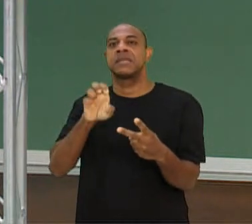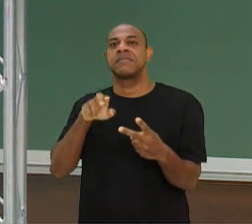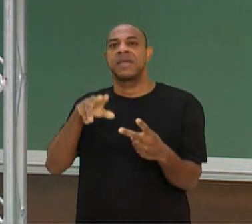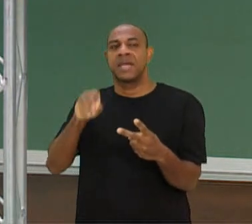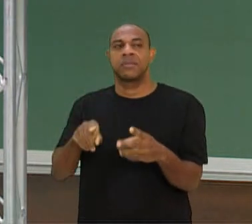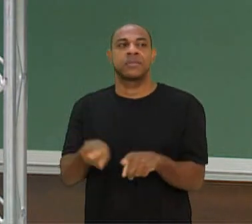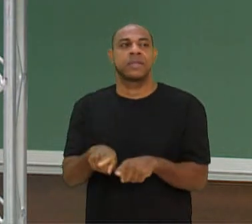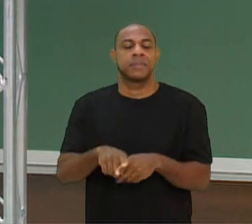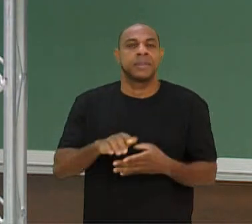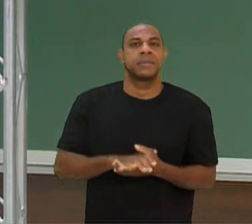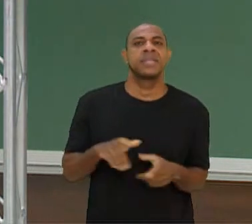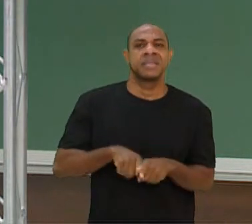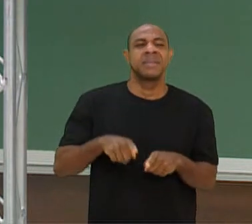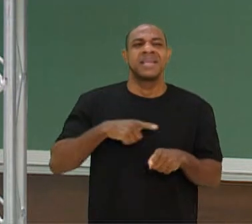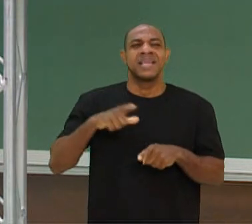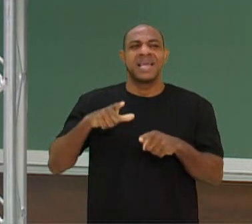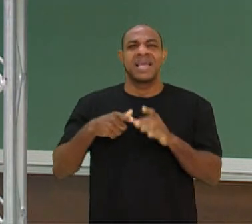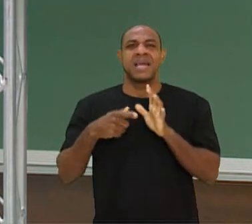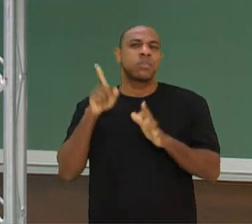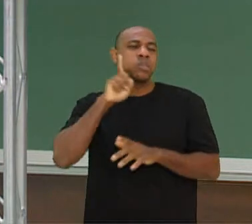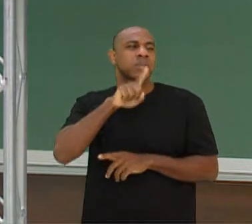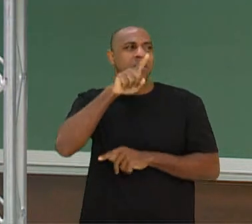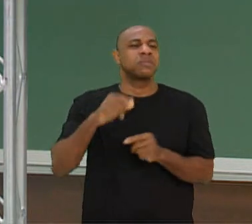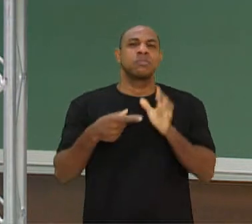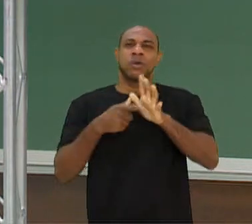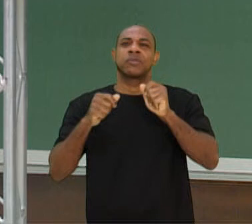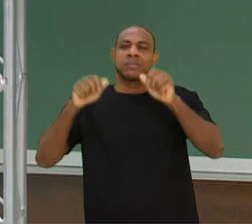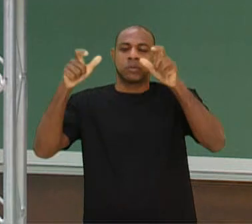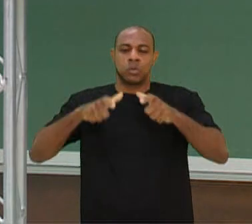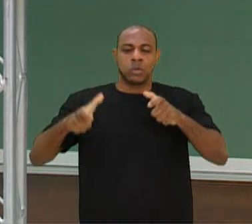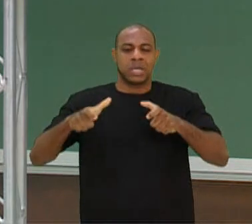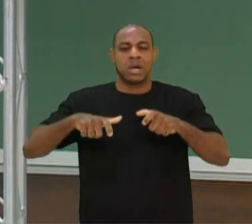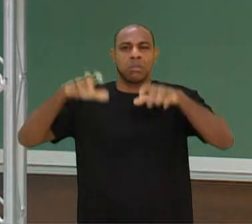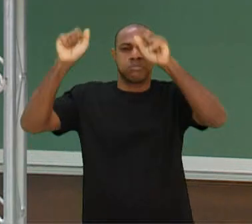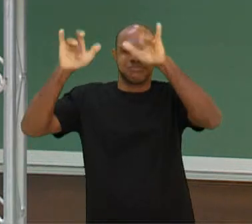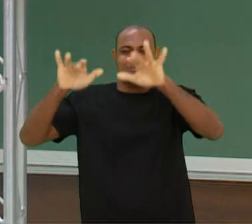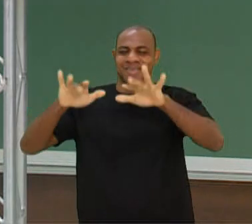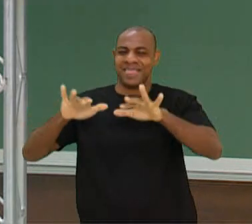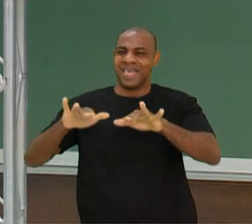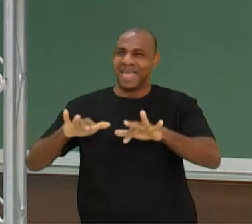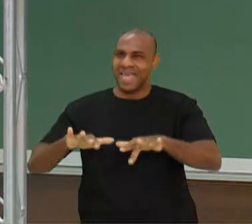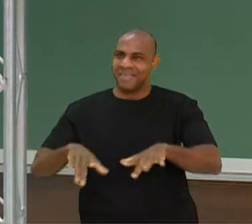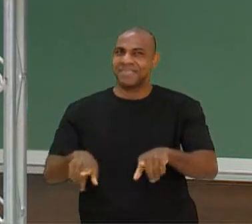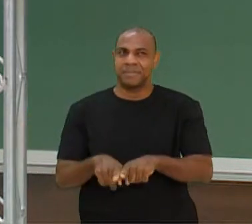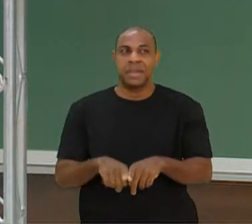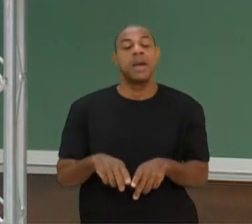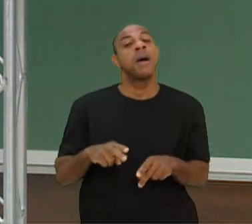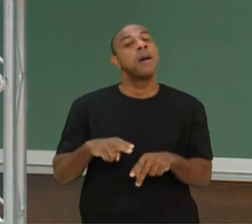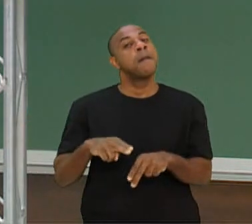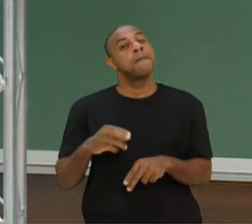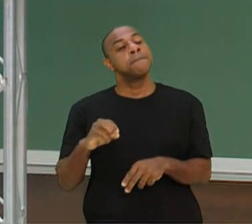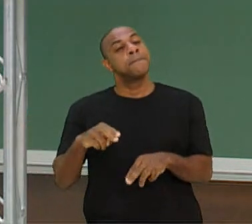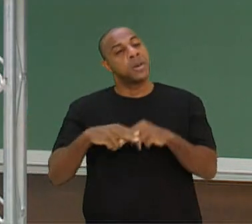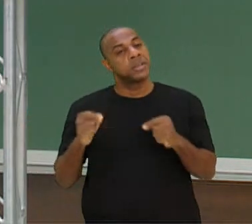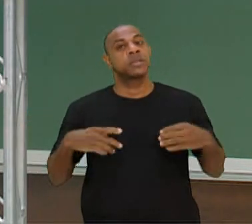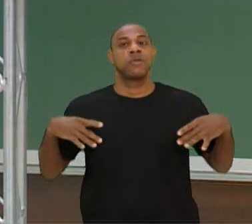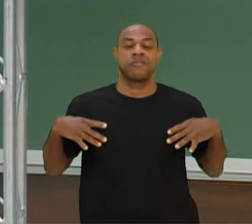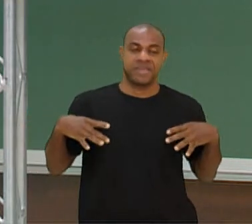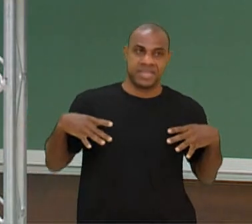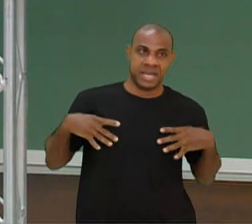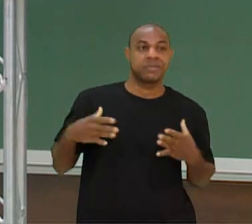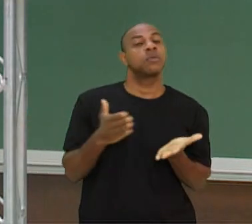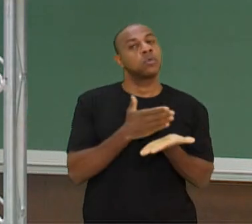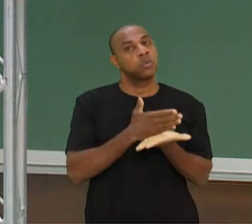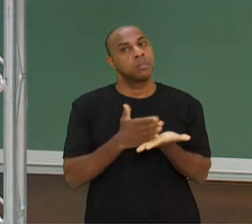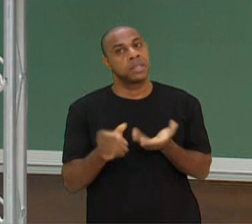tem a predominância de neve e outras situações assim. Por isso que o Dia de Ação de Graças ele dá início a esse